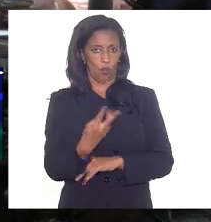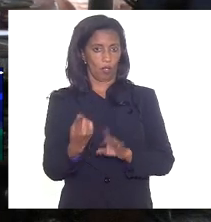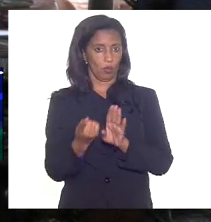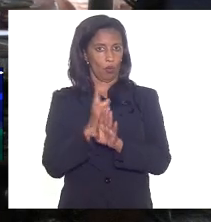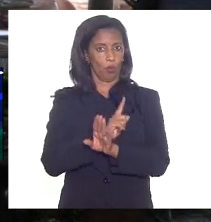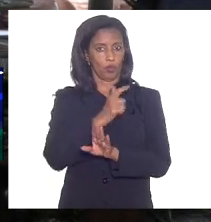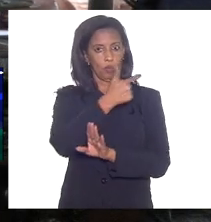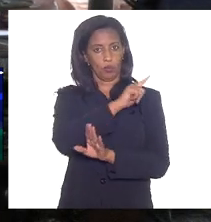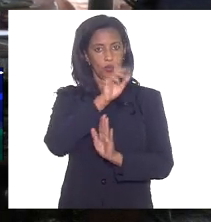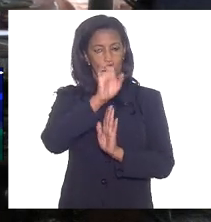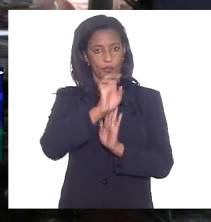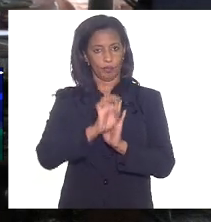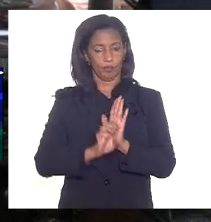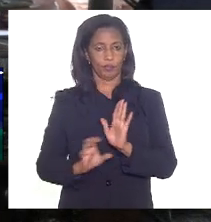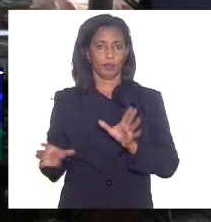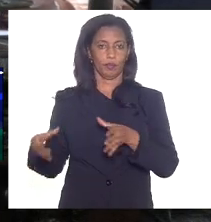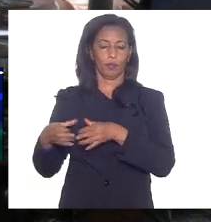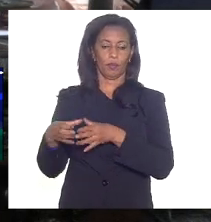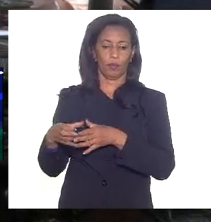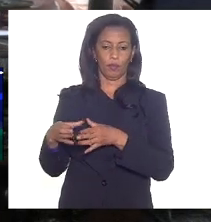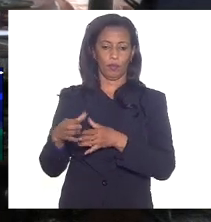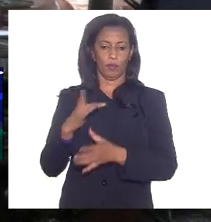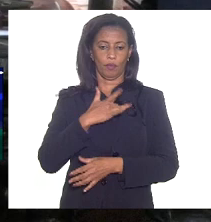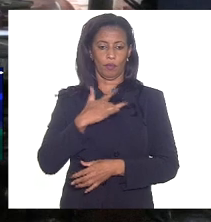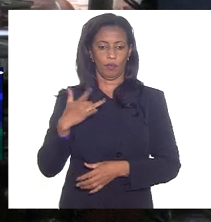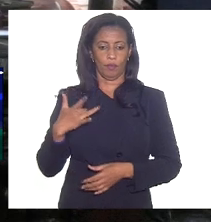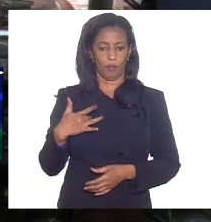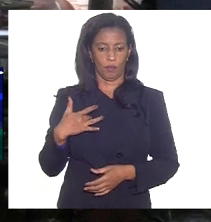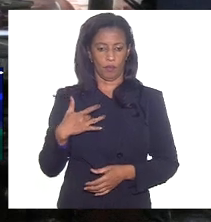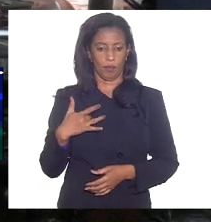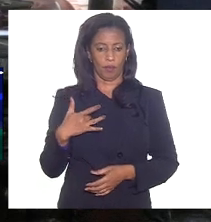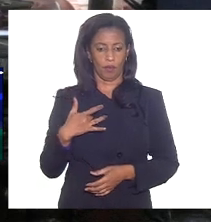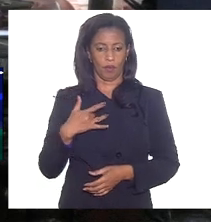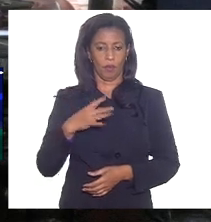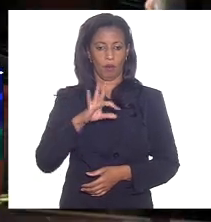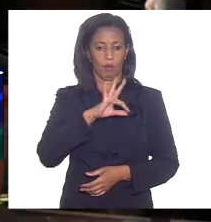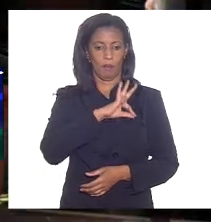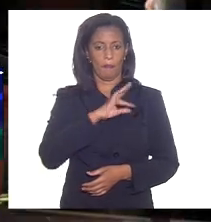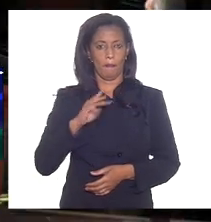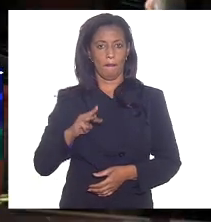demais. Pela Comissão de Saúde, deputada Marta Rocha.